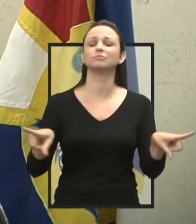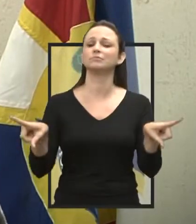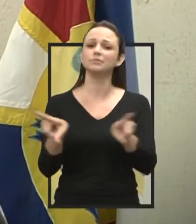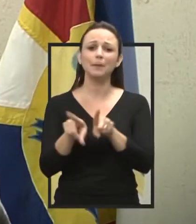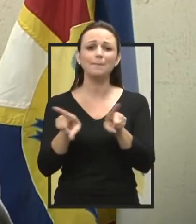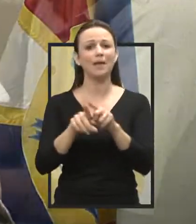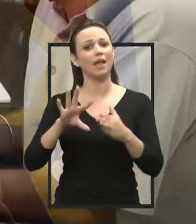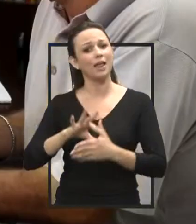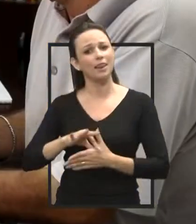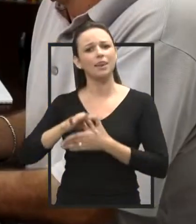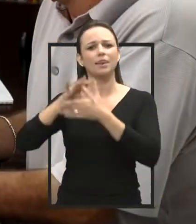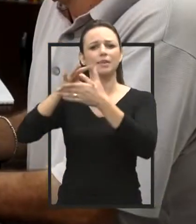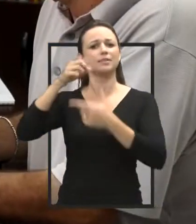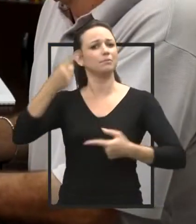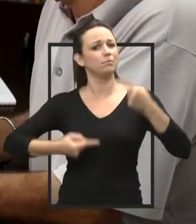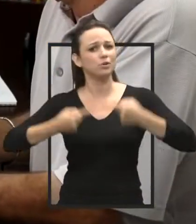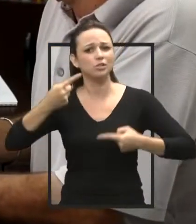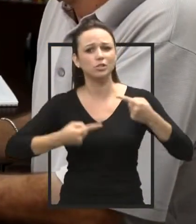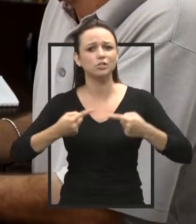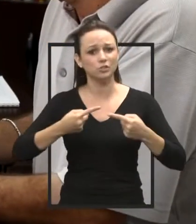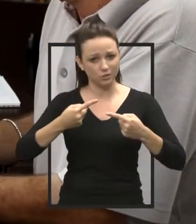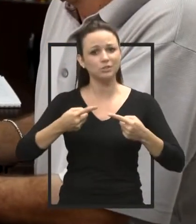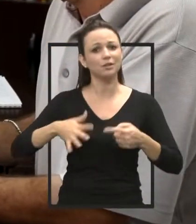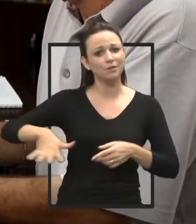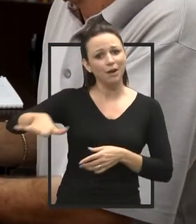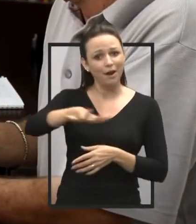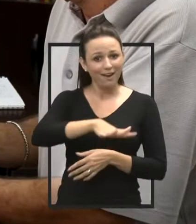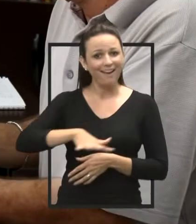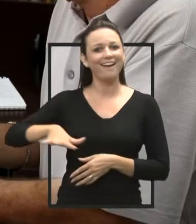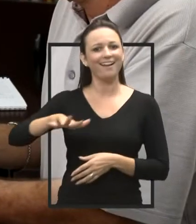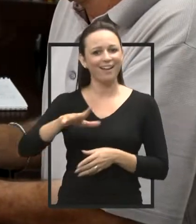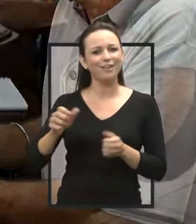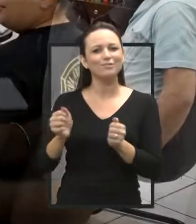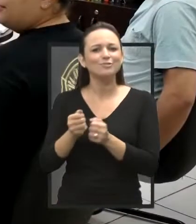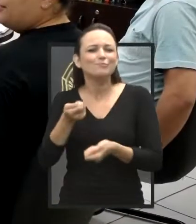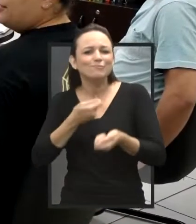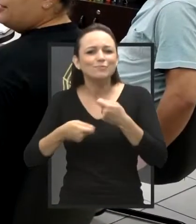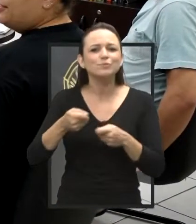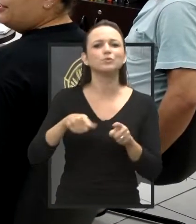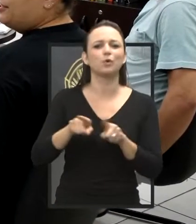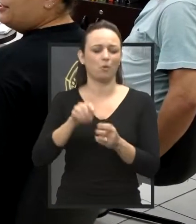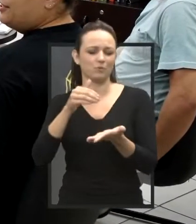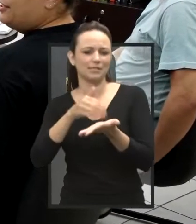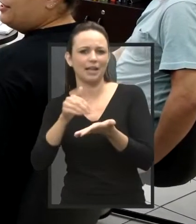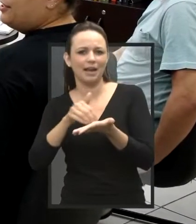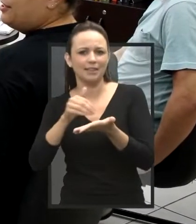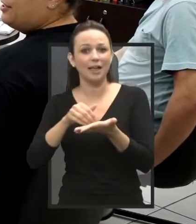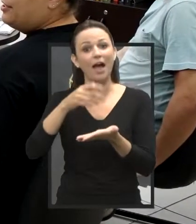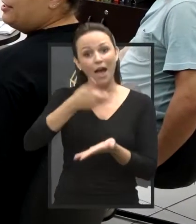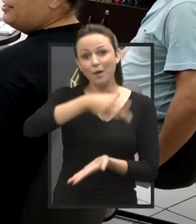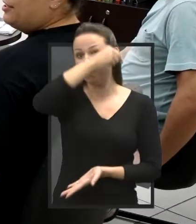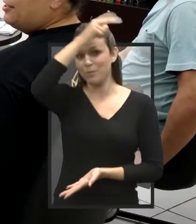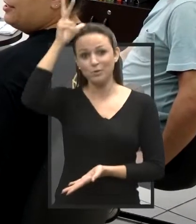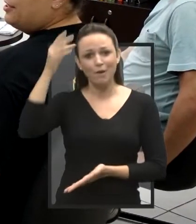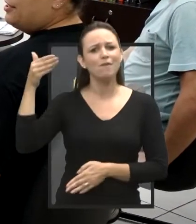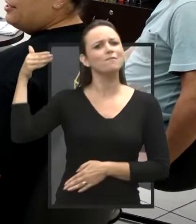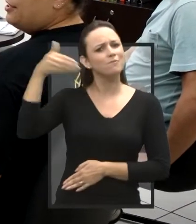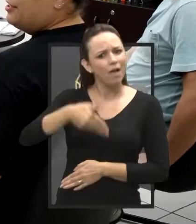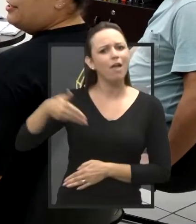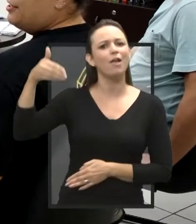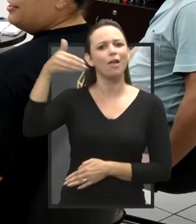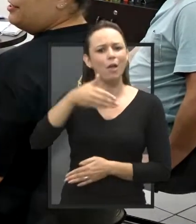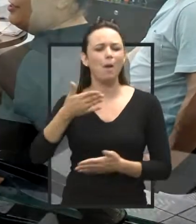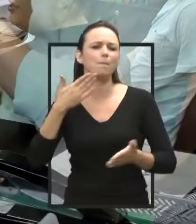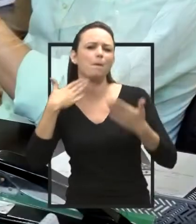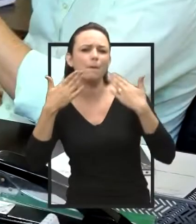as lideranças políticas organizacionais que estiveram conosco, como os secretários municipais, que vieram inúmeras vezes